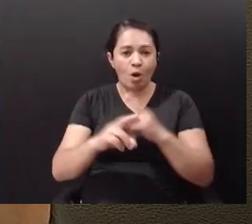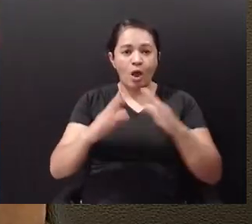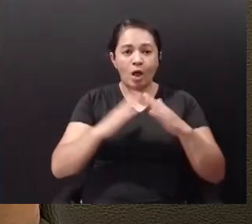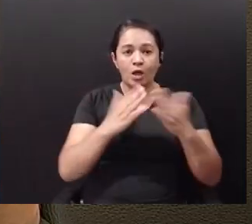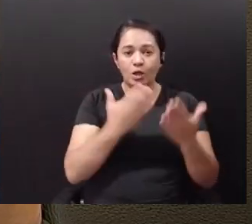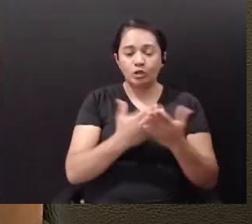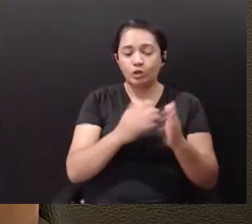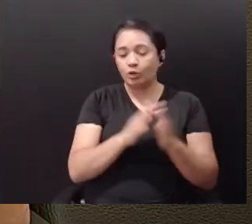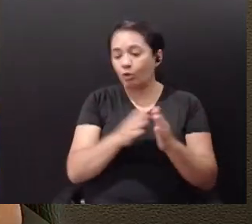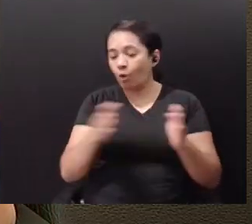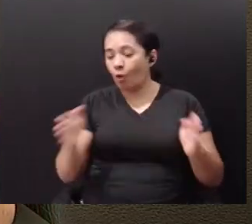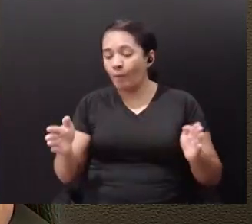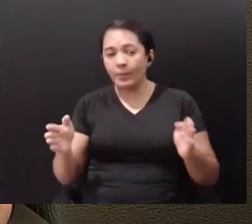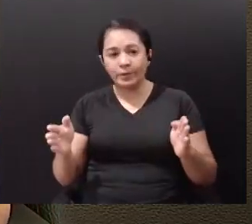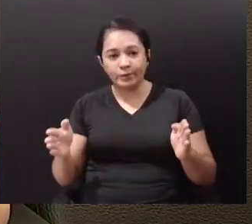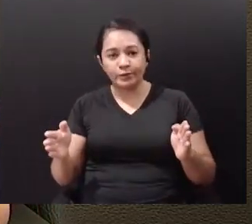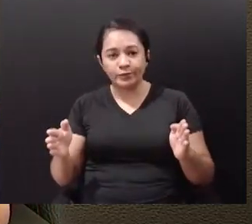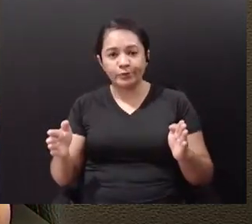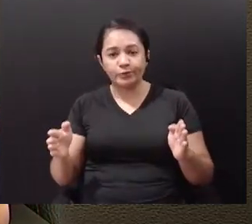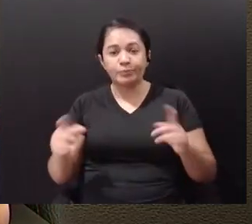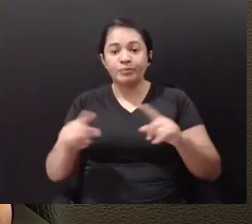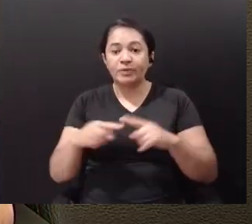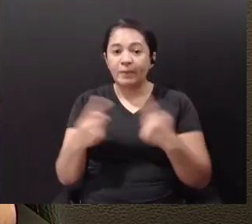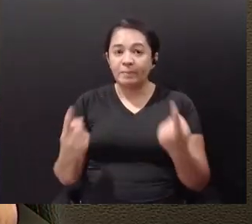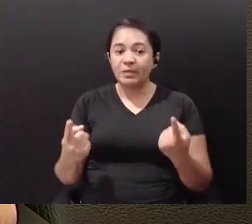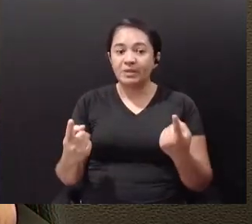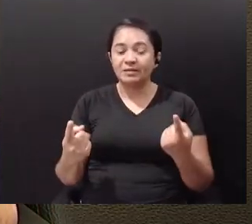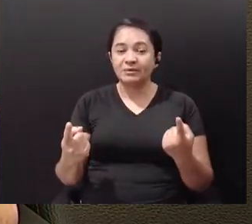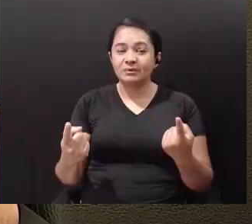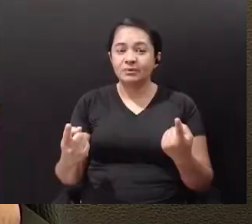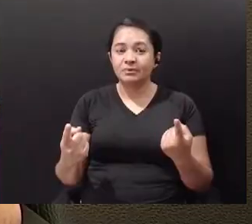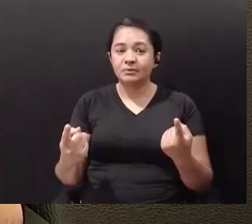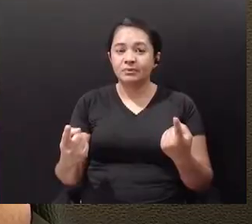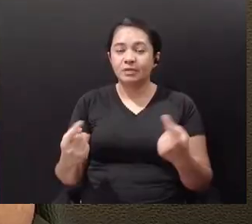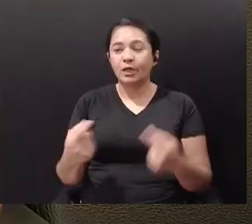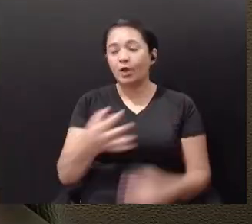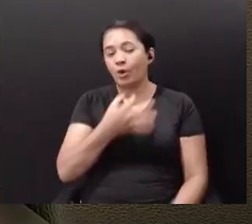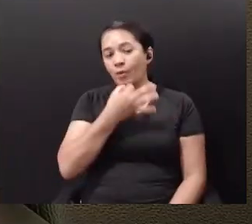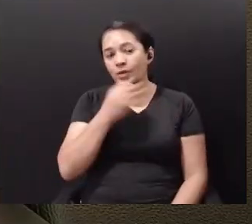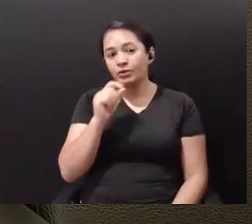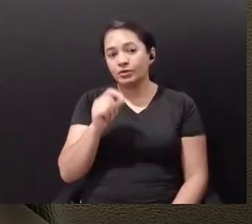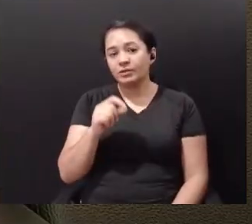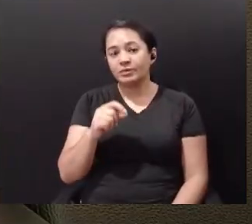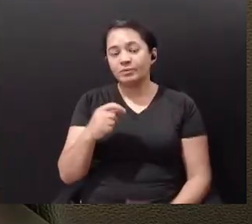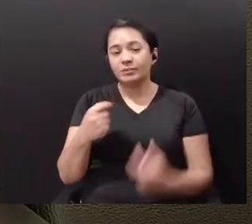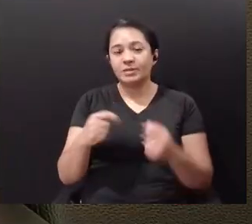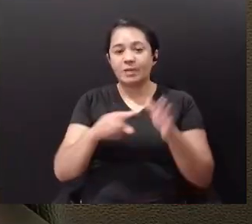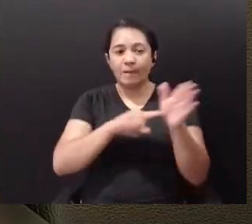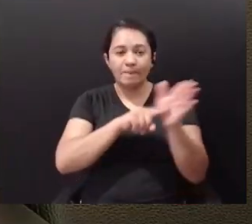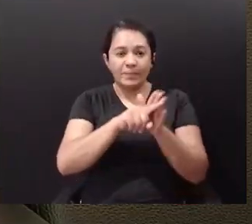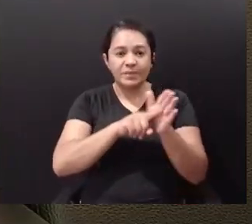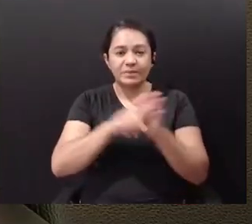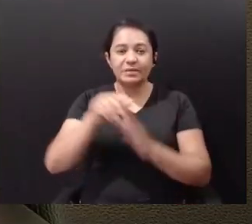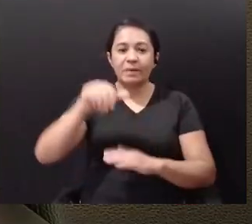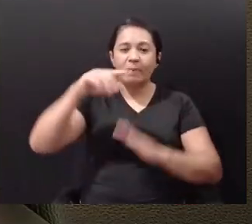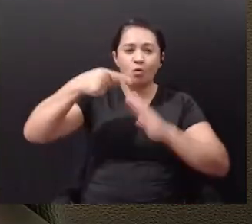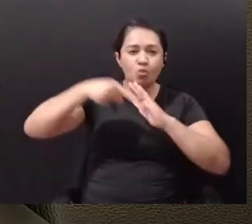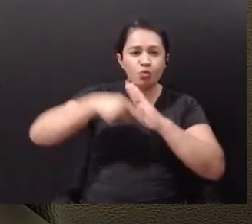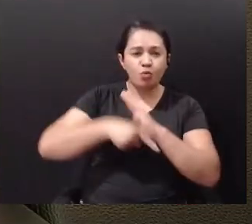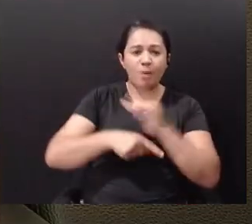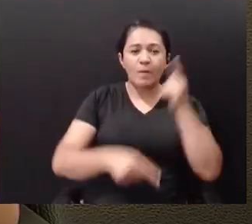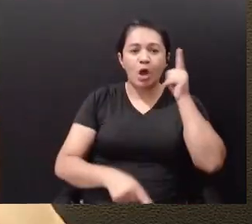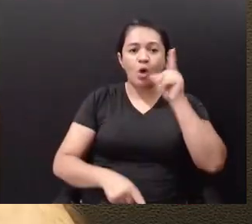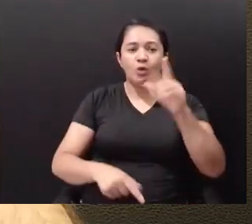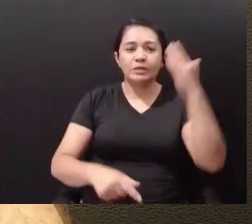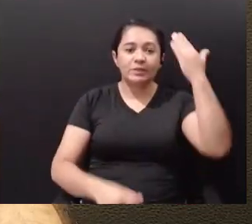republicano, mas neste caso eu acho que vamos requerer pesquisas mais aprofundadas para conseguir entender um pouco